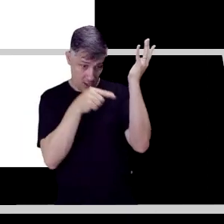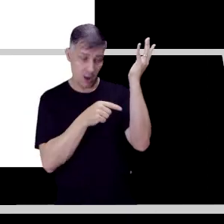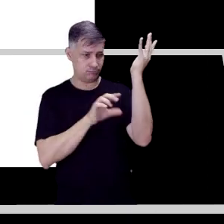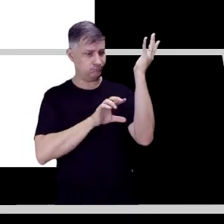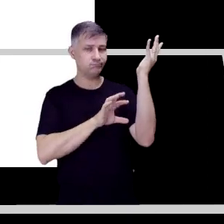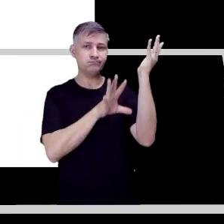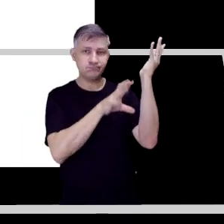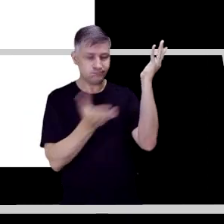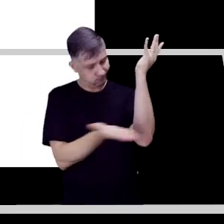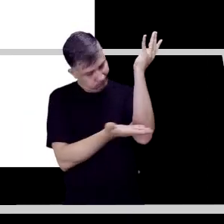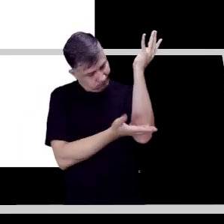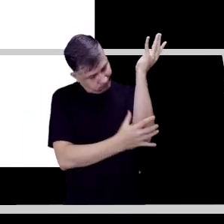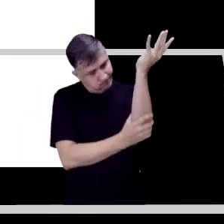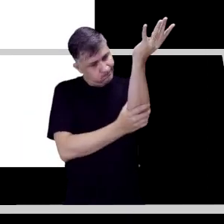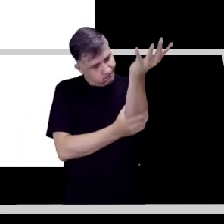que é utilizado